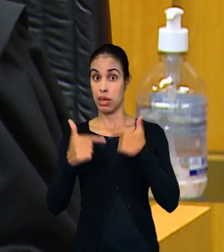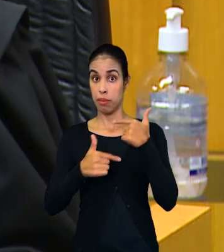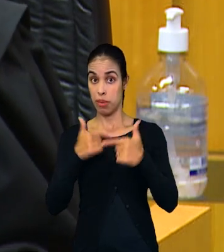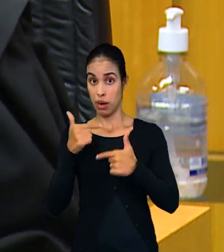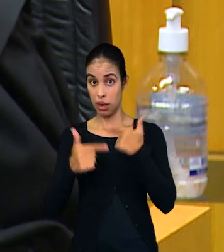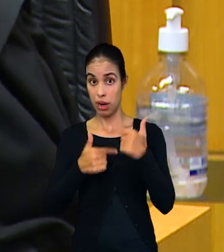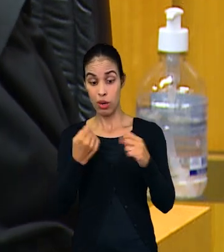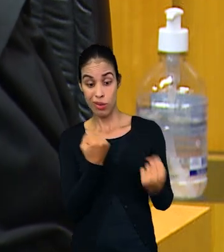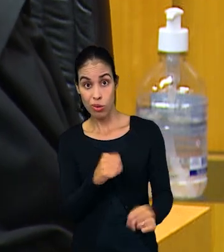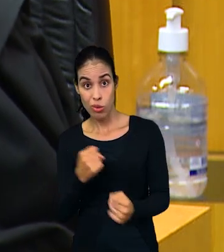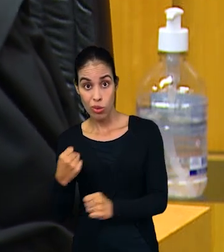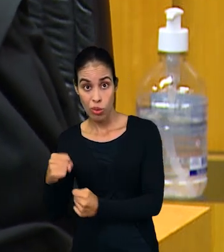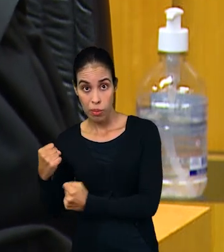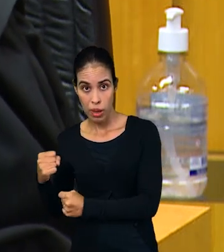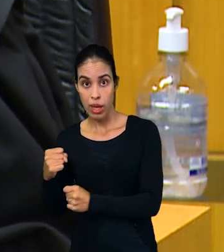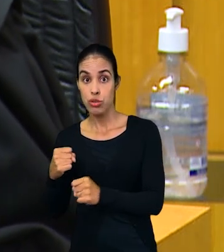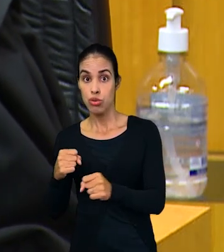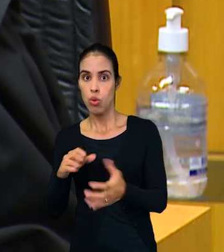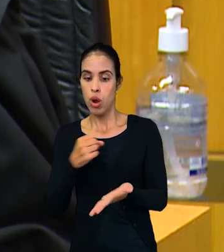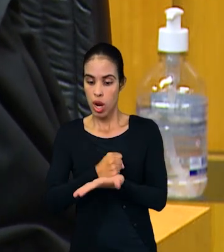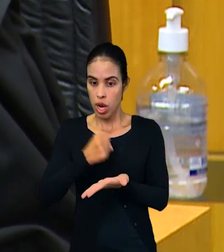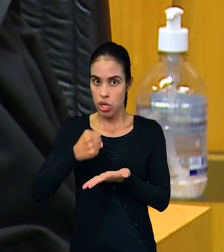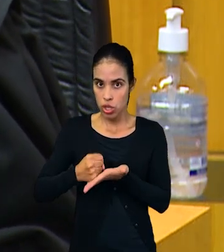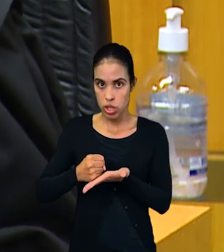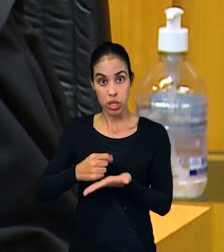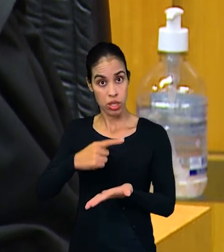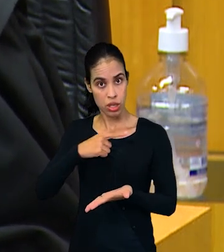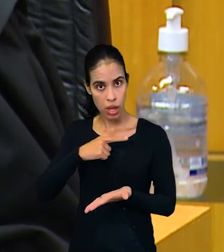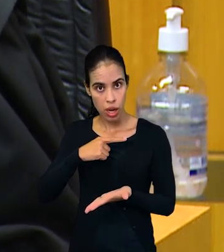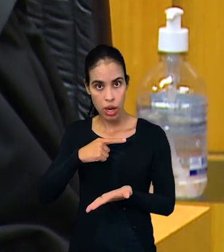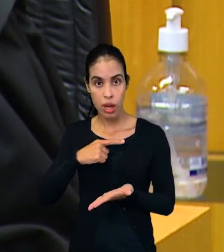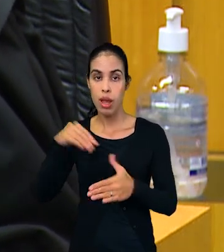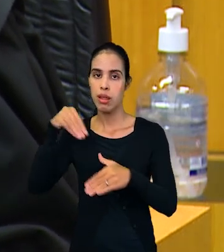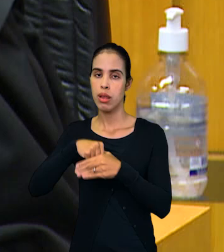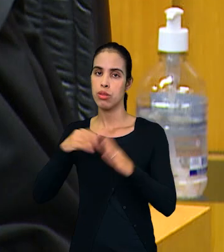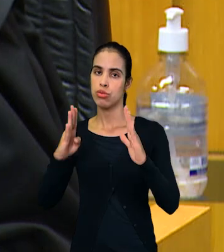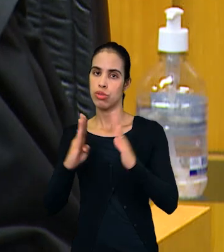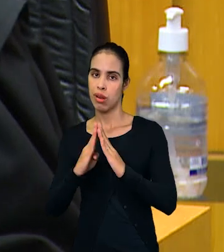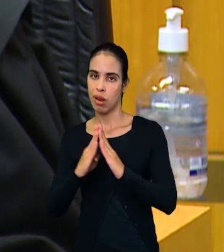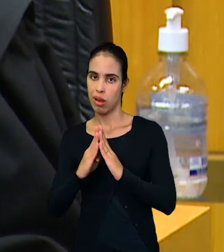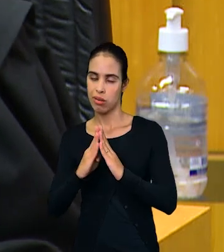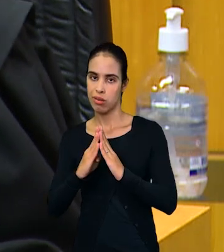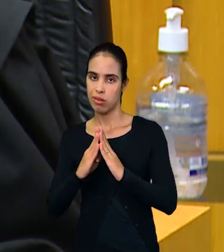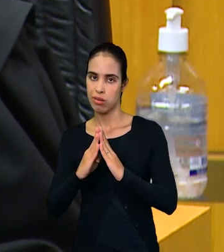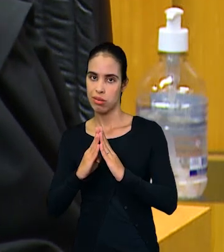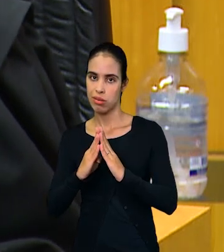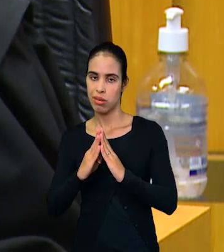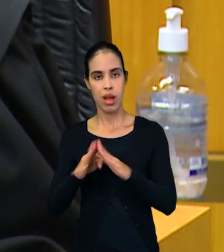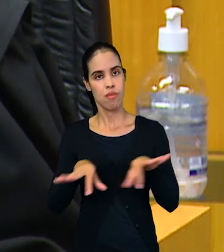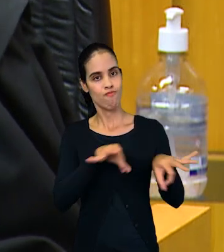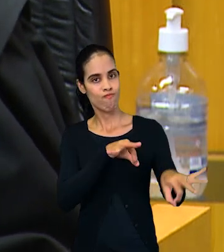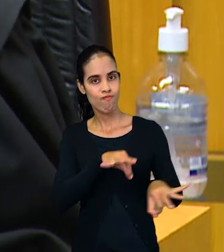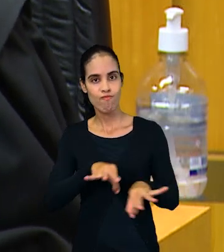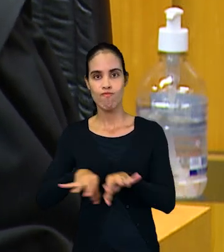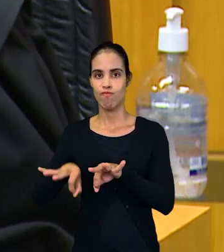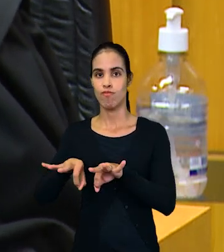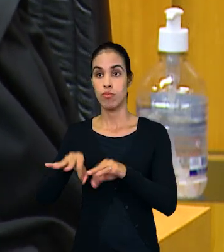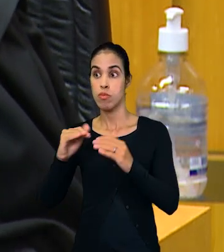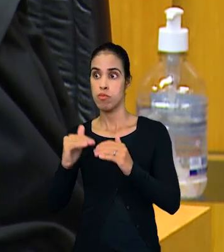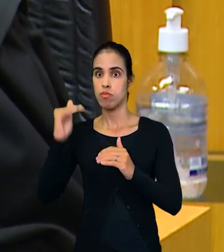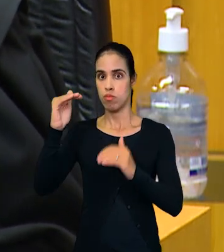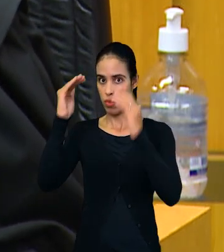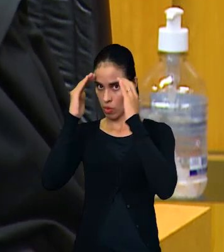trabalho doméstico com vínculo empregatício, o serviço é prestado em ambiente residencial, de forma